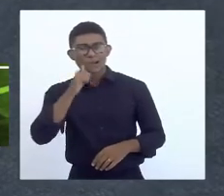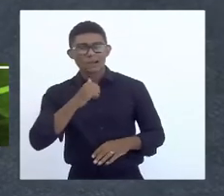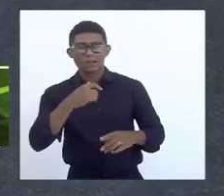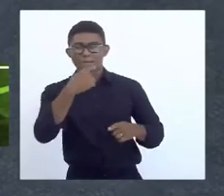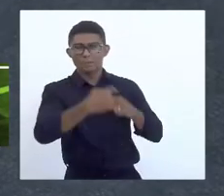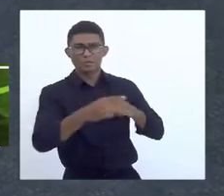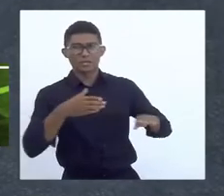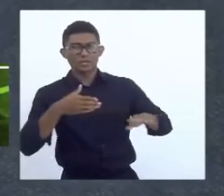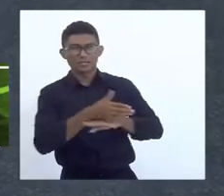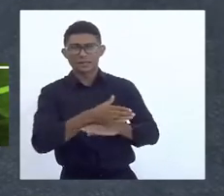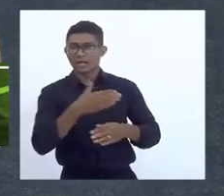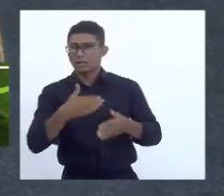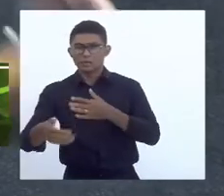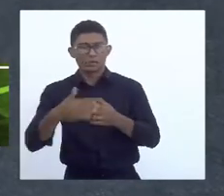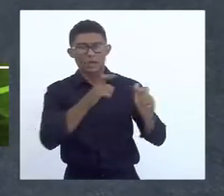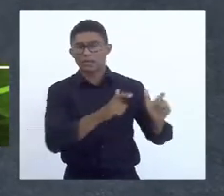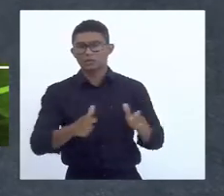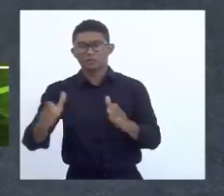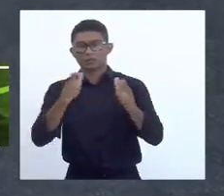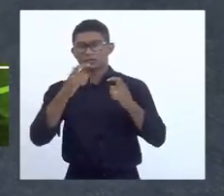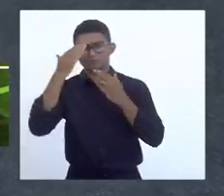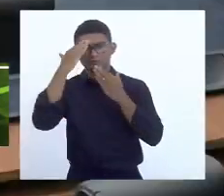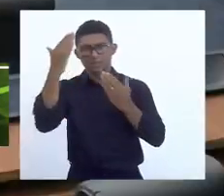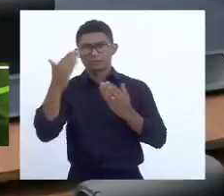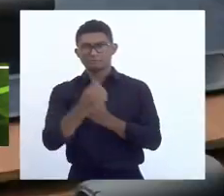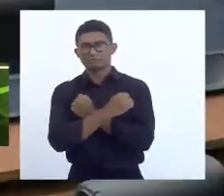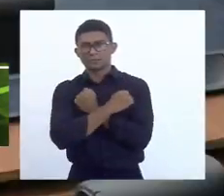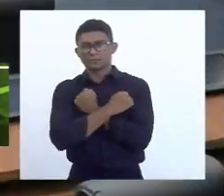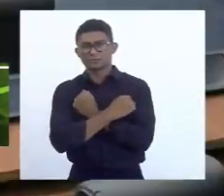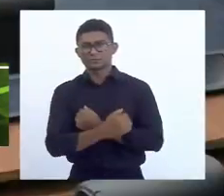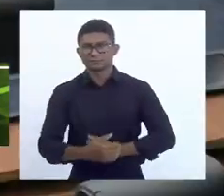e onde ela quiser. Um abraço, sucesso. Obrigado, aqui, Ana.